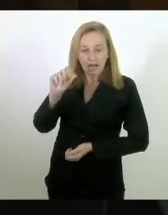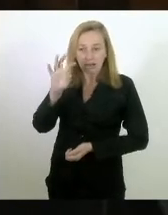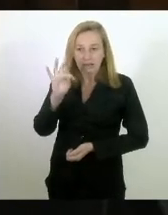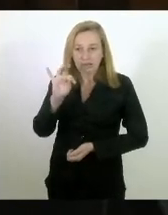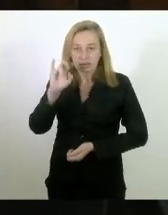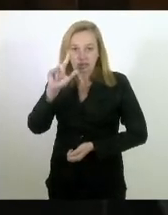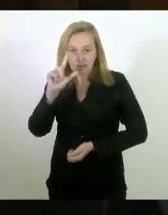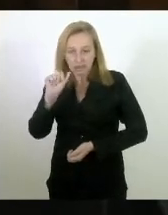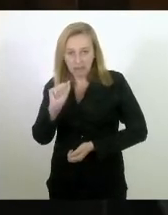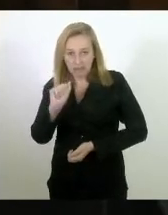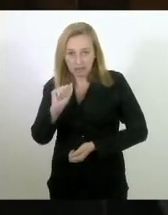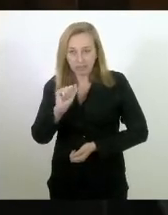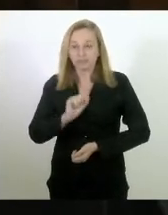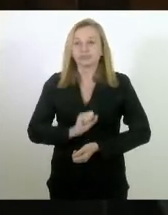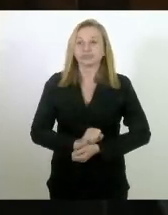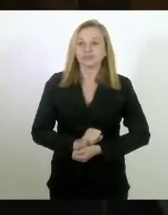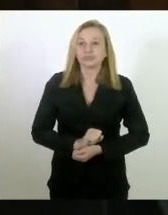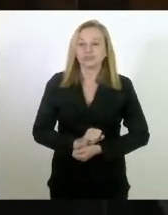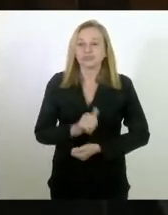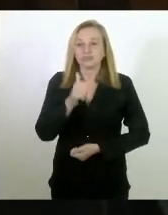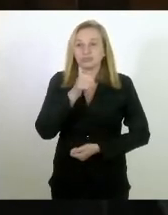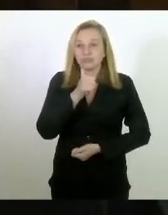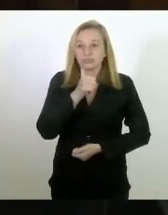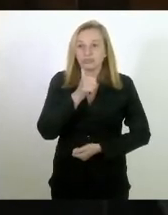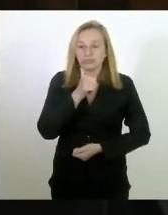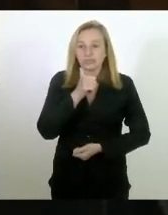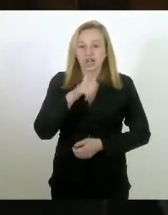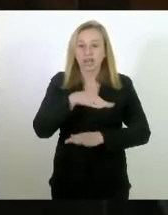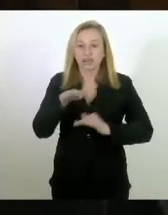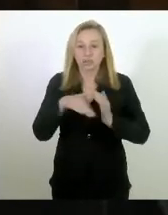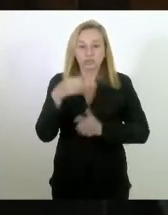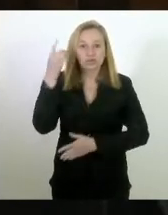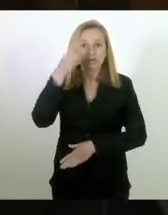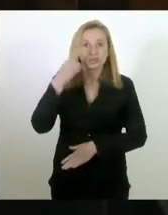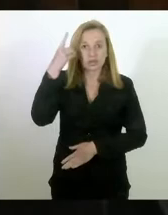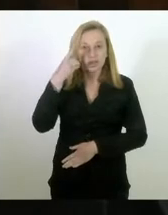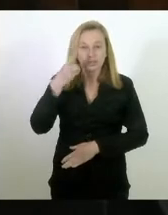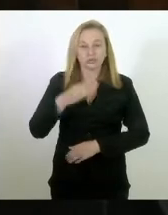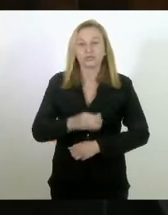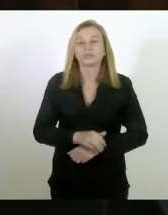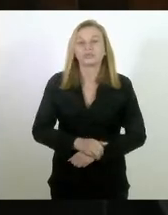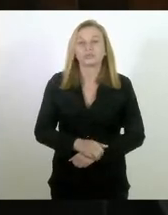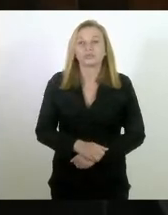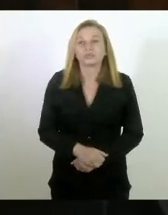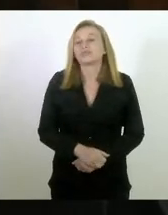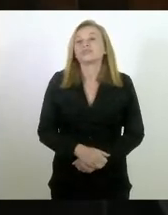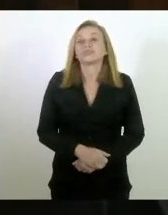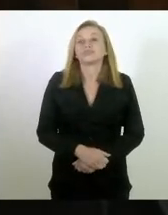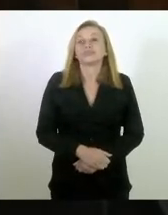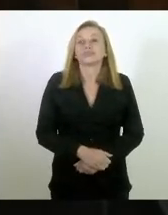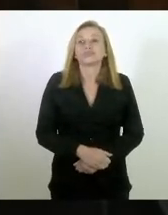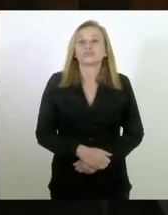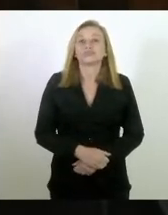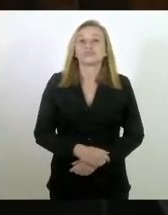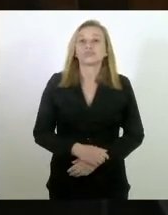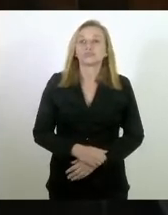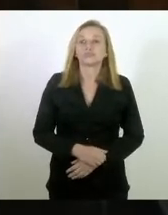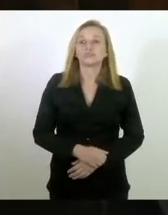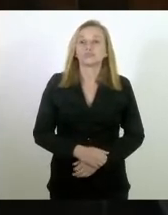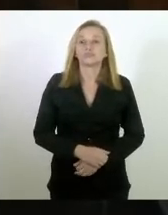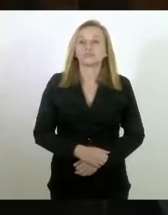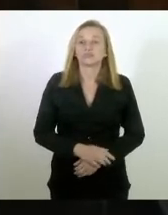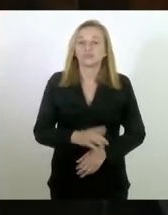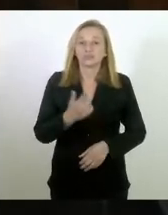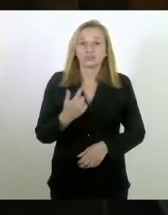Nunes senhoras e senhores deputados que assistem o